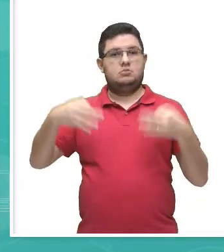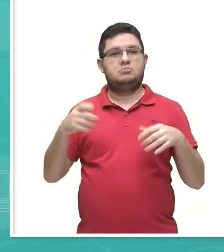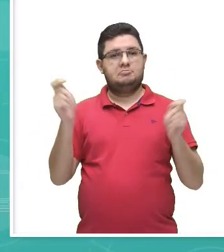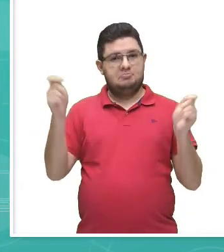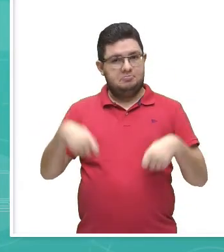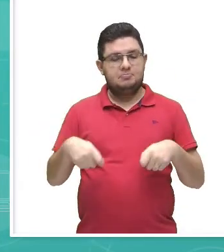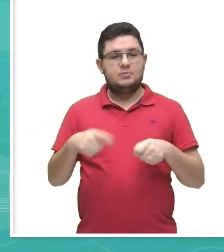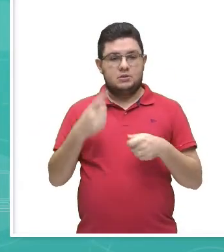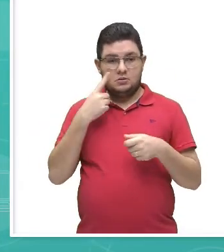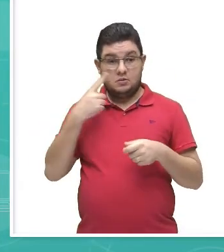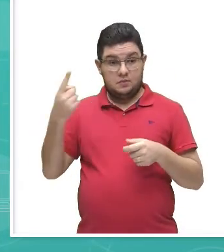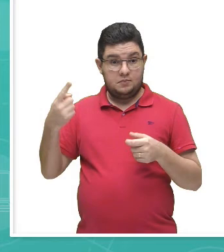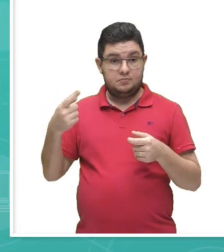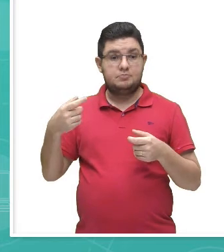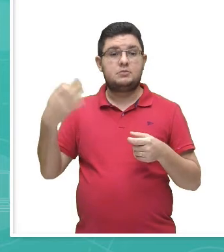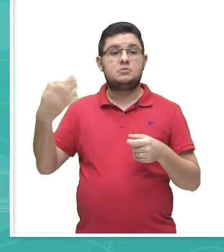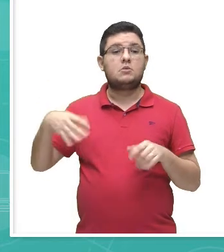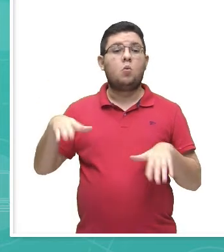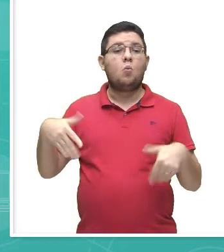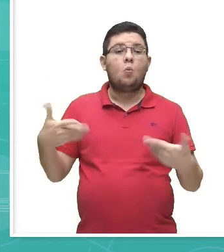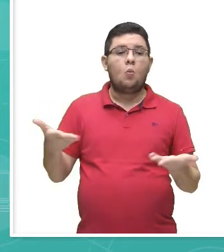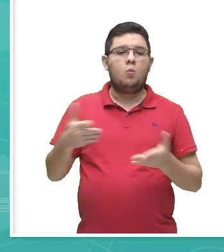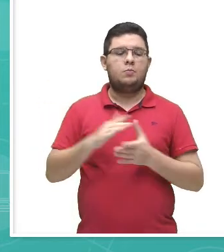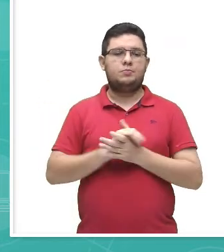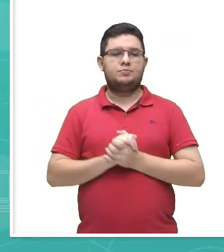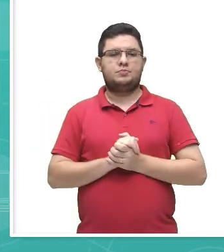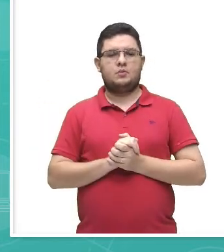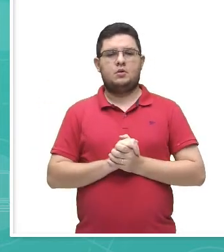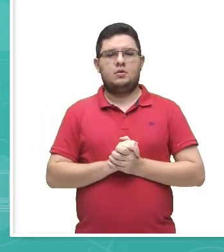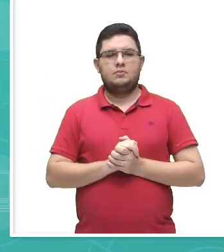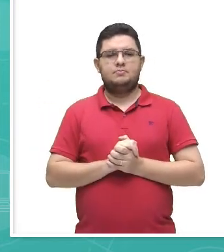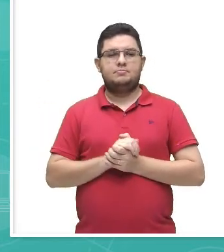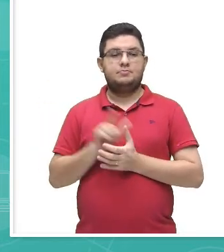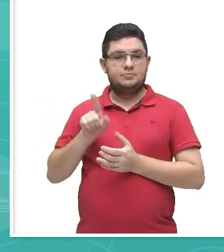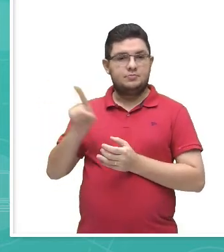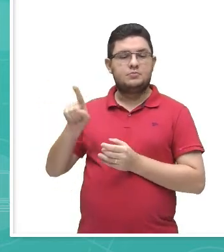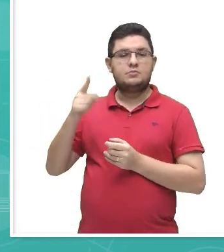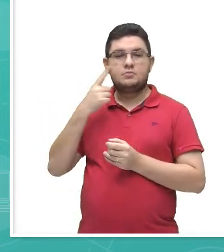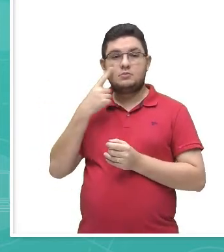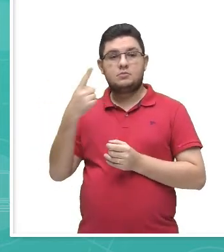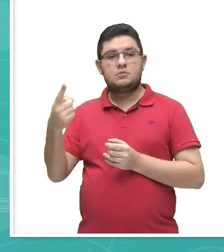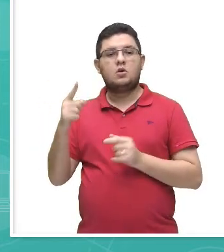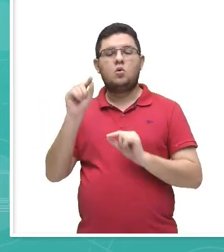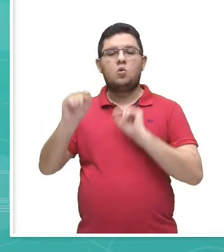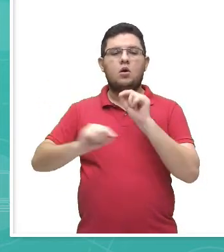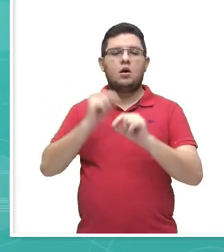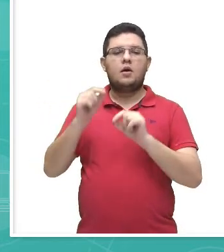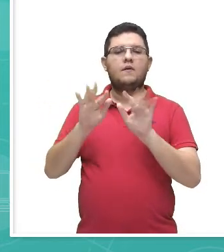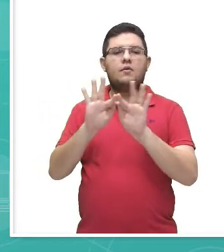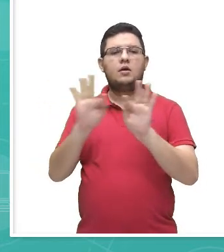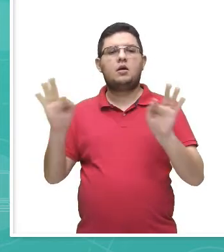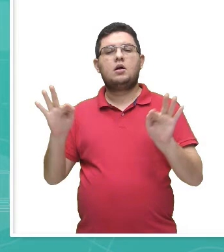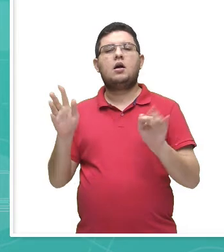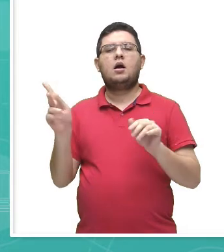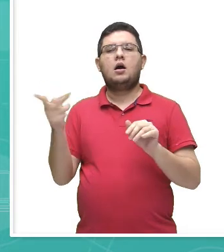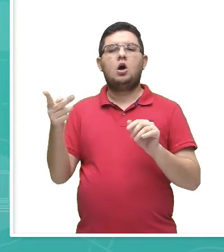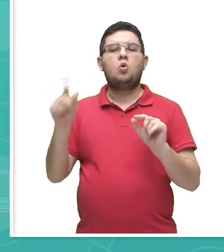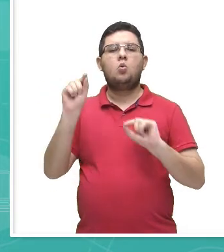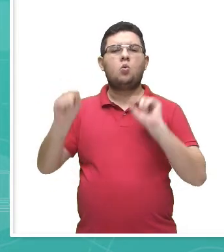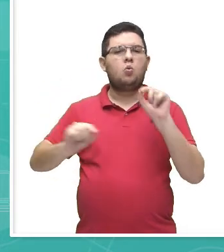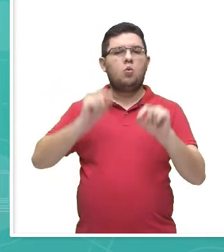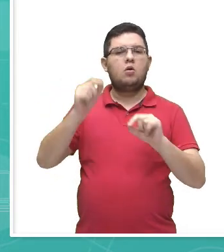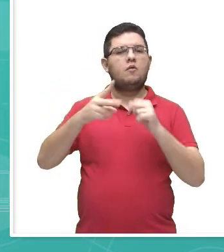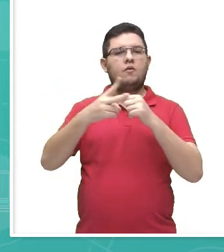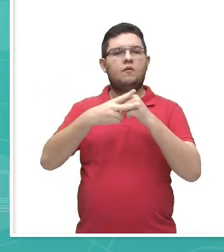pergunta. Olha só. Então, destaque a frase que apresenta erro quanto à conjugação do verbo na terceira pessoa do